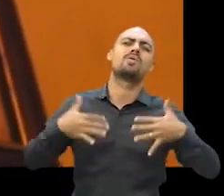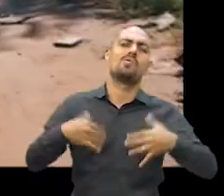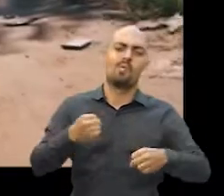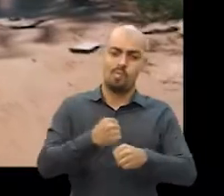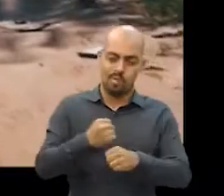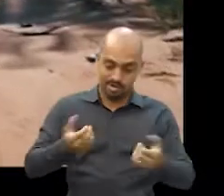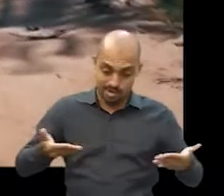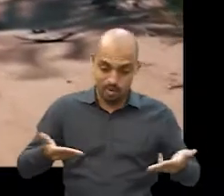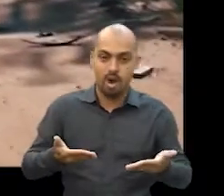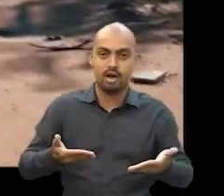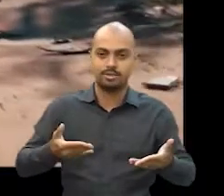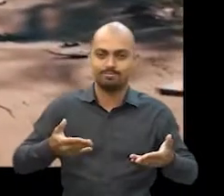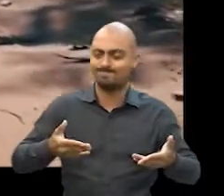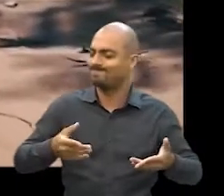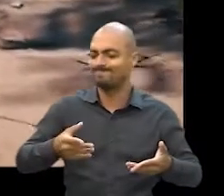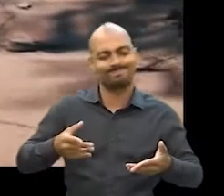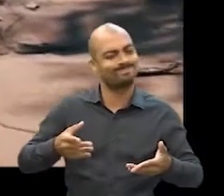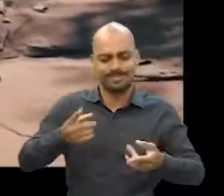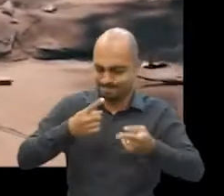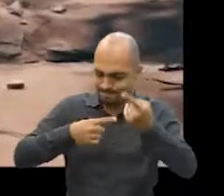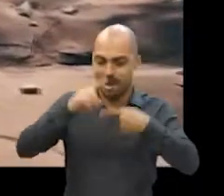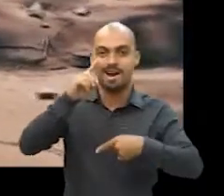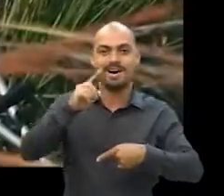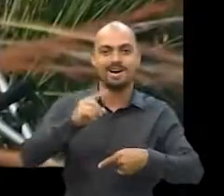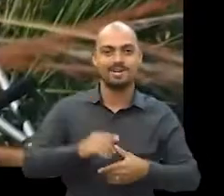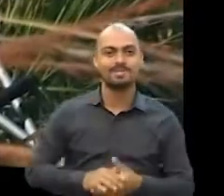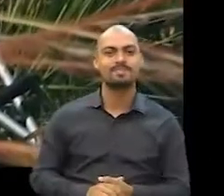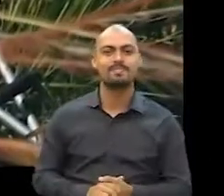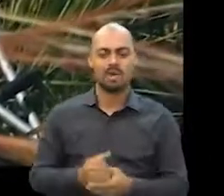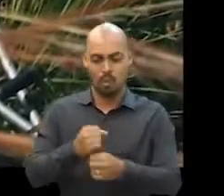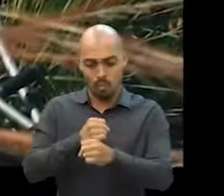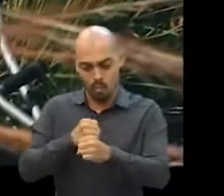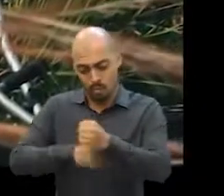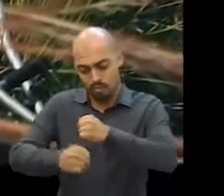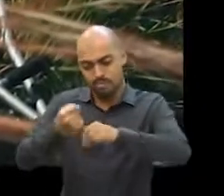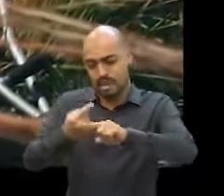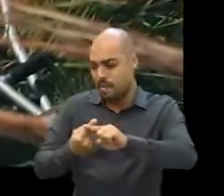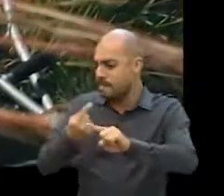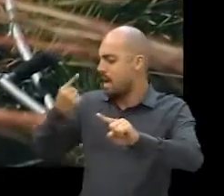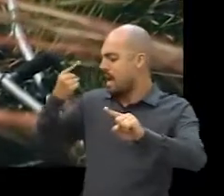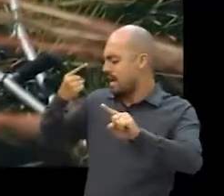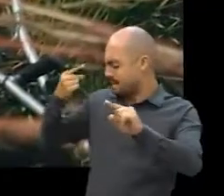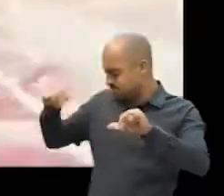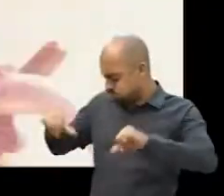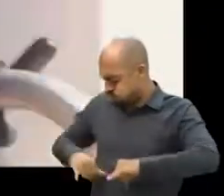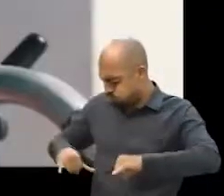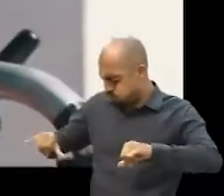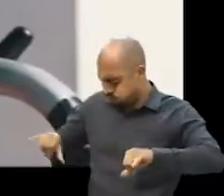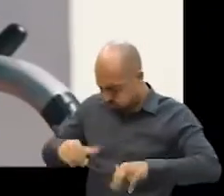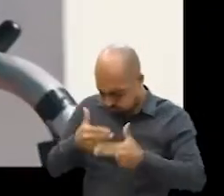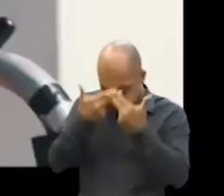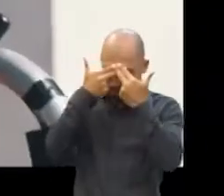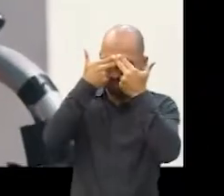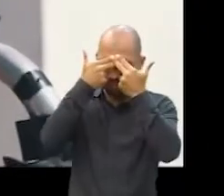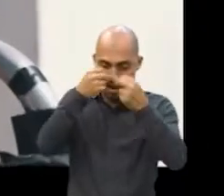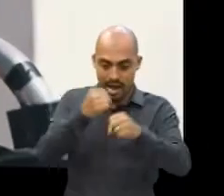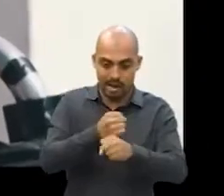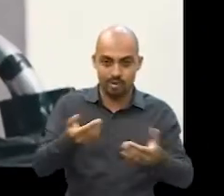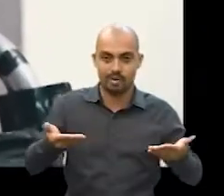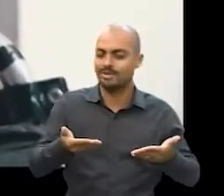Mas esse ano eu não morro. Ano passado eu morri, mas esse ano eu não